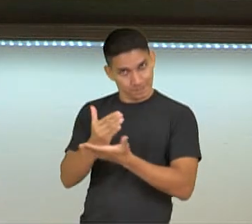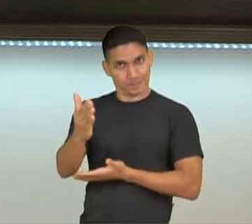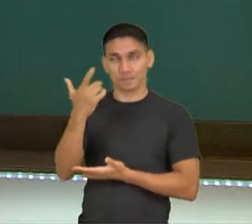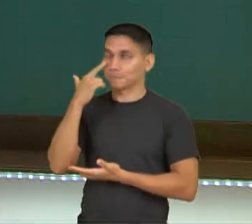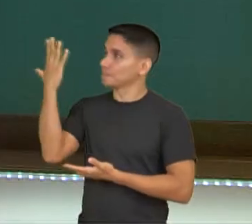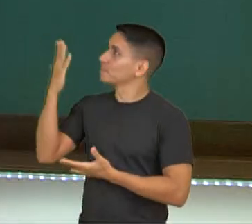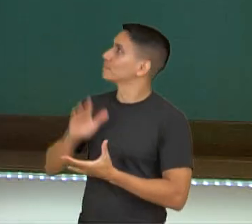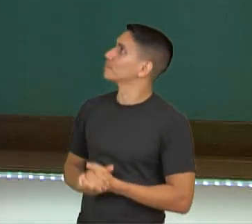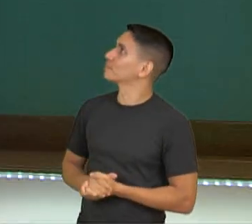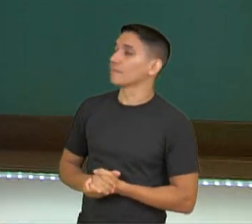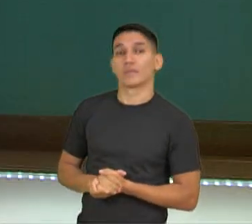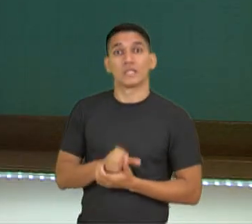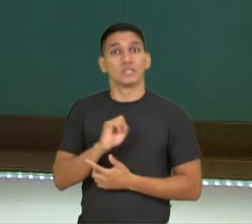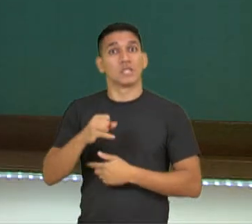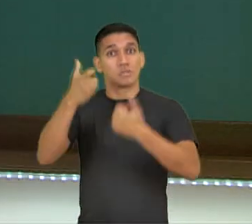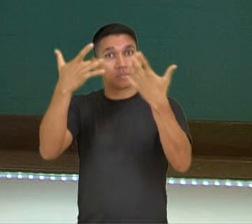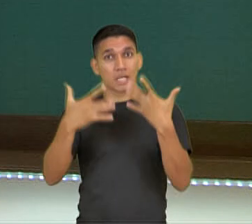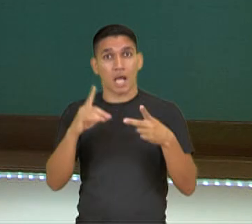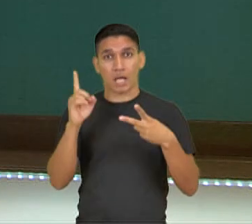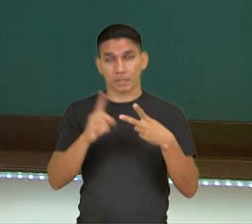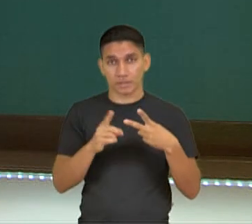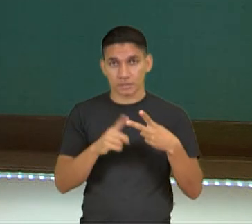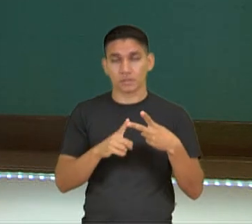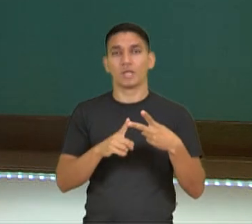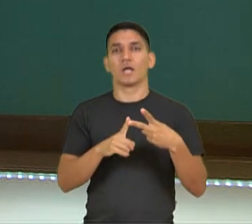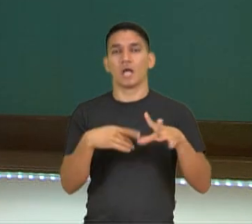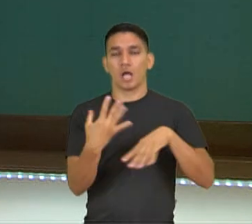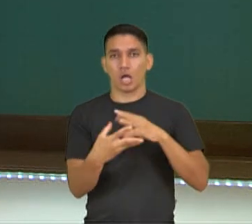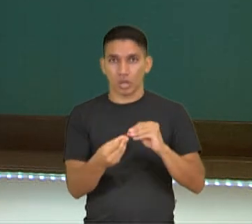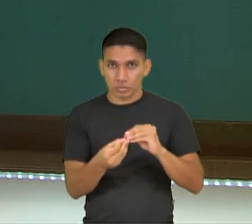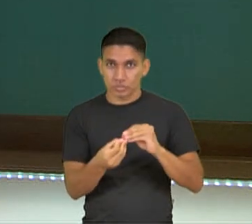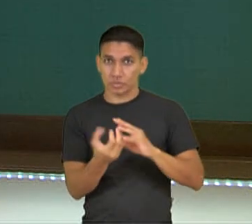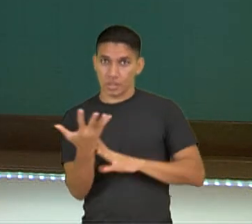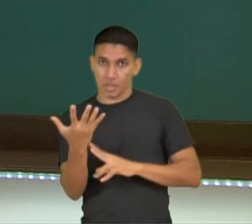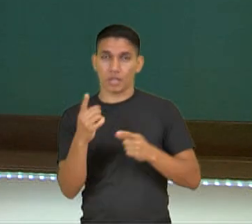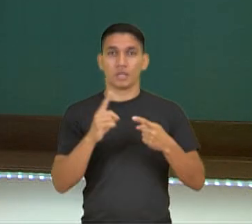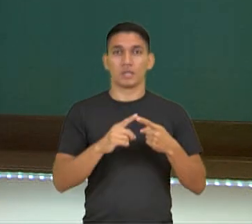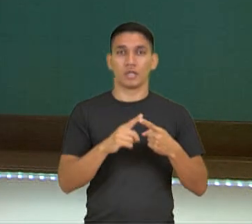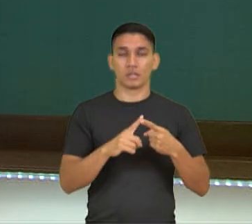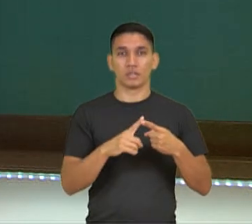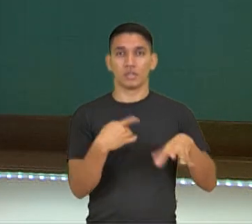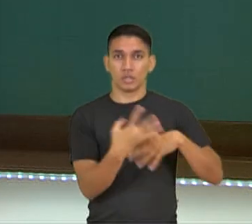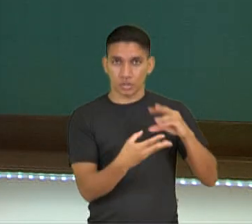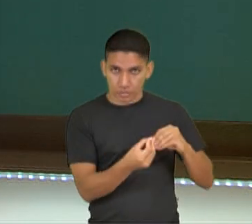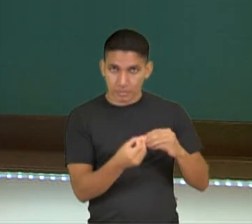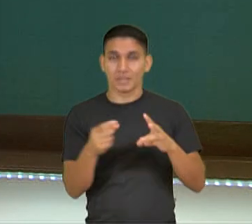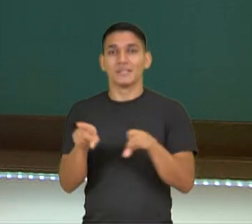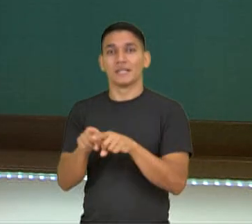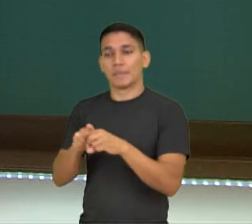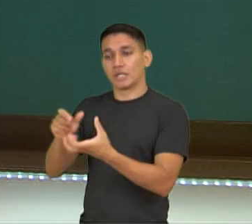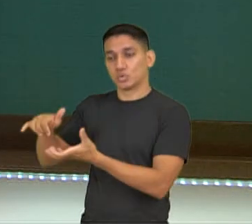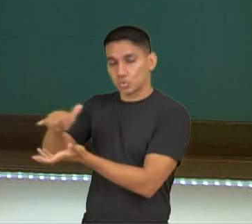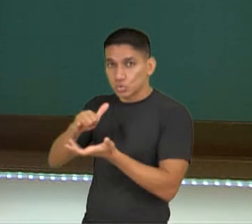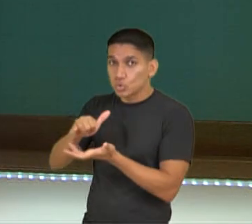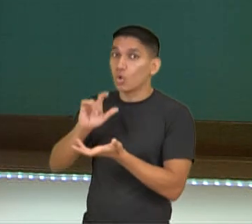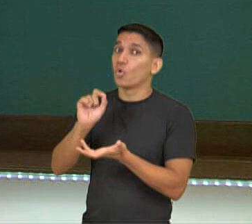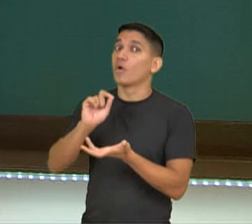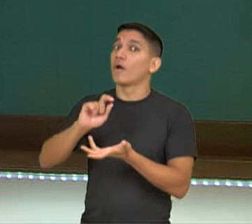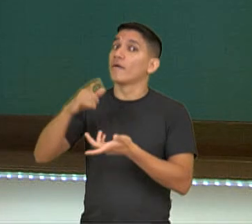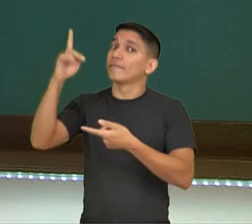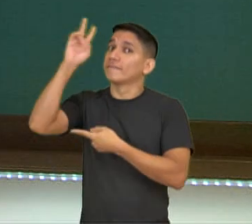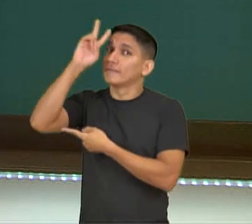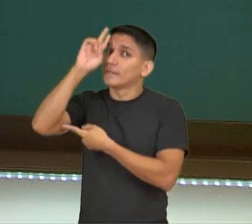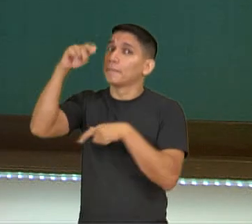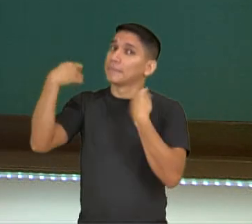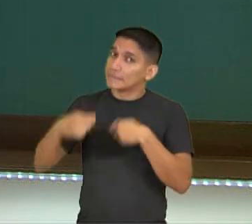Então vejam, se eu vou falar de coloide, suspensão e solução, a primeira coisa que a gente tem que fazer é revisitar os